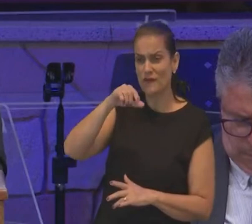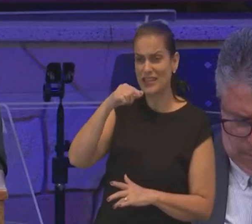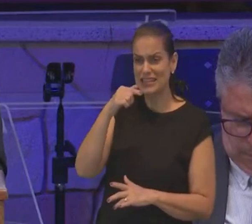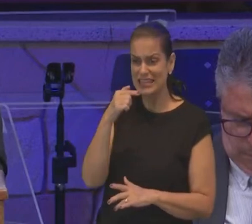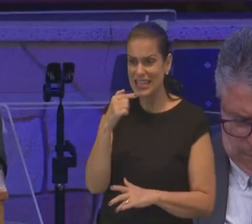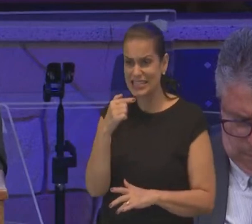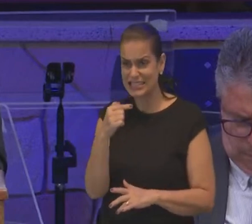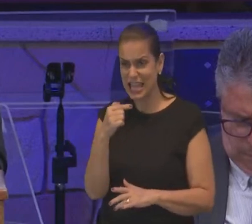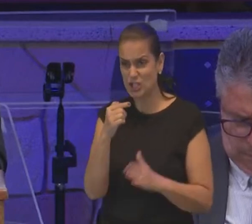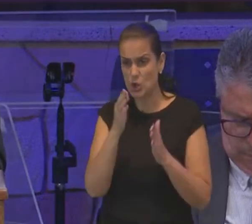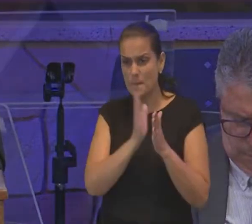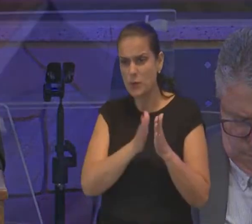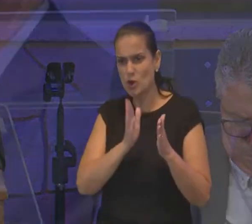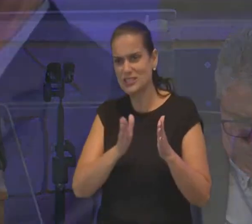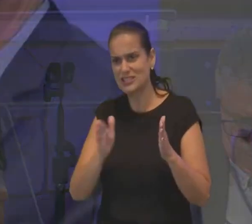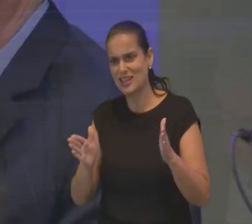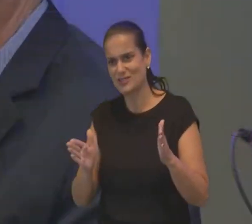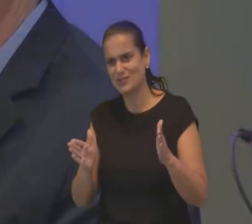97 processos.